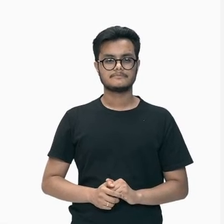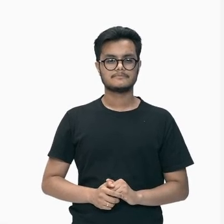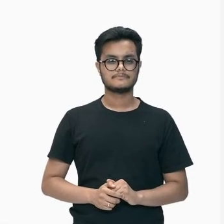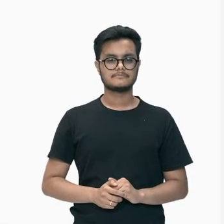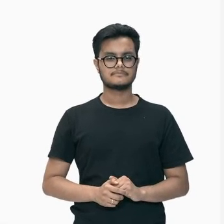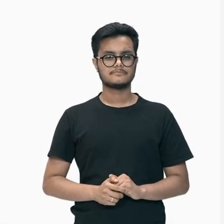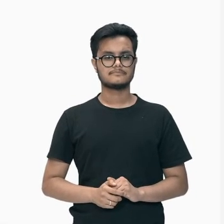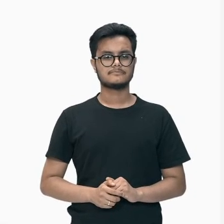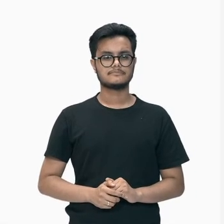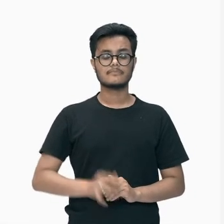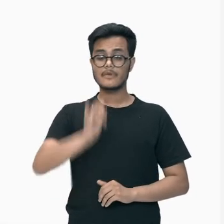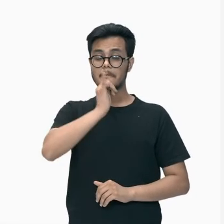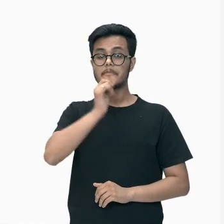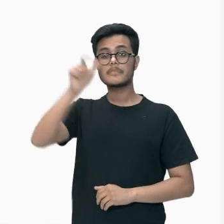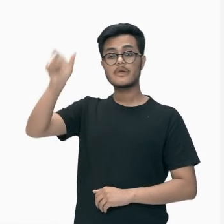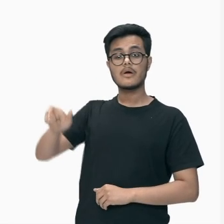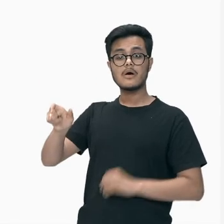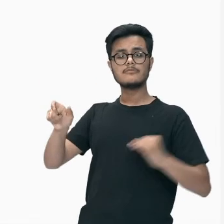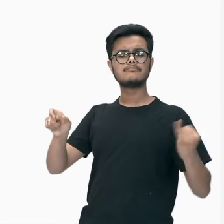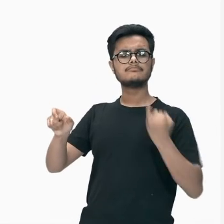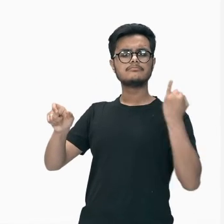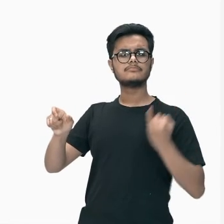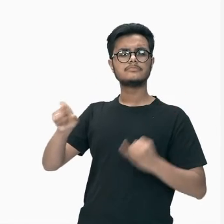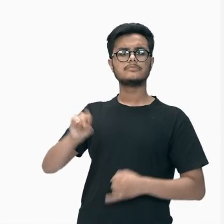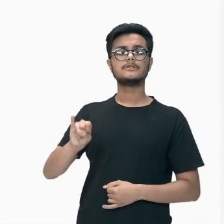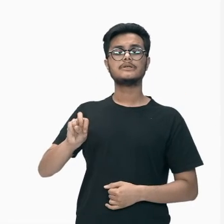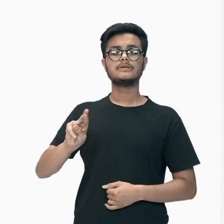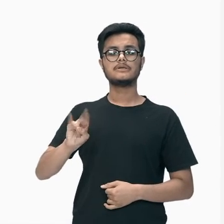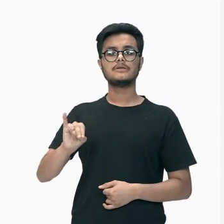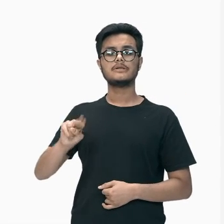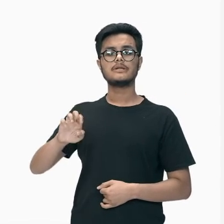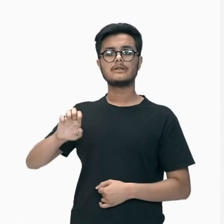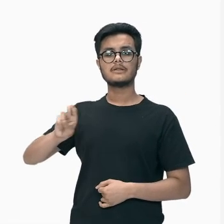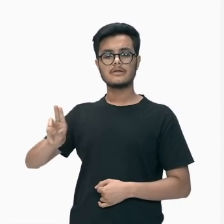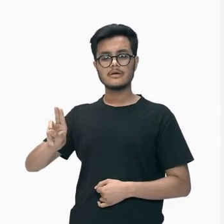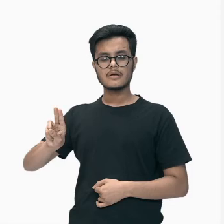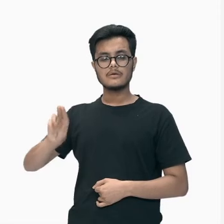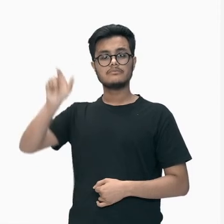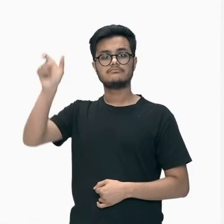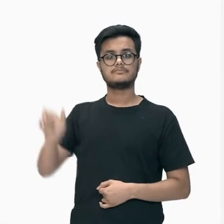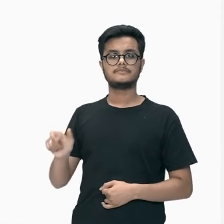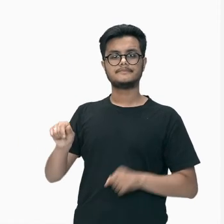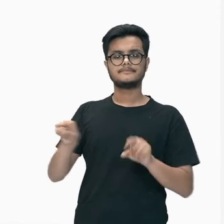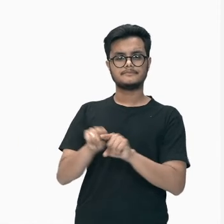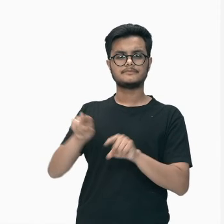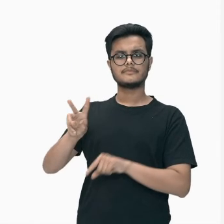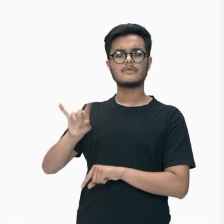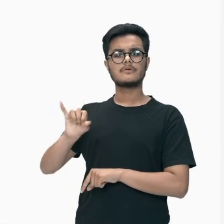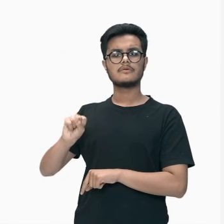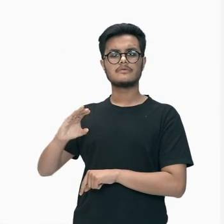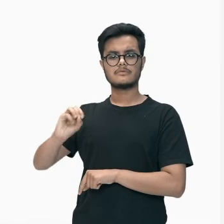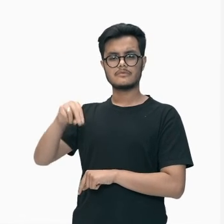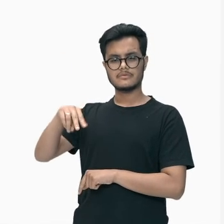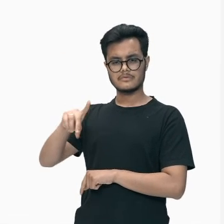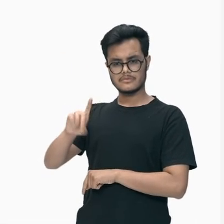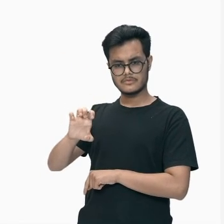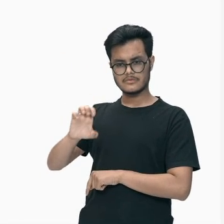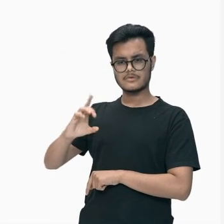Personalidade de destaque desse período é Irineu Evangelista de Souza, mais conhecido como Visconde de Mauá, que